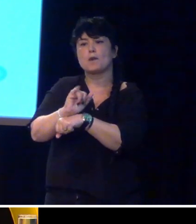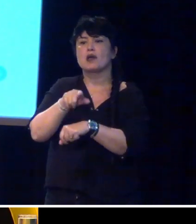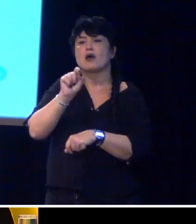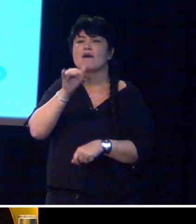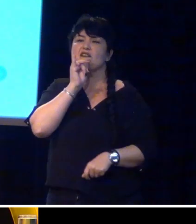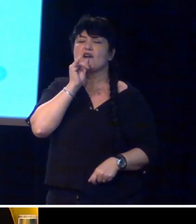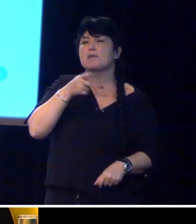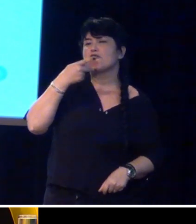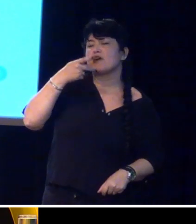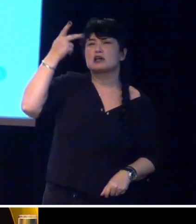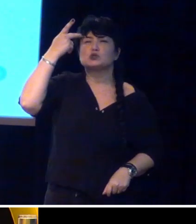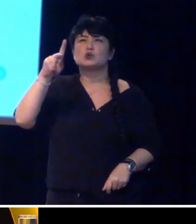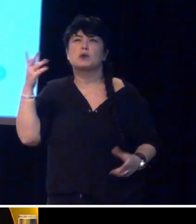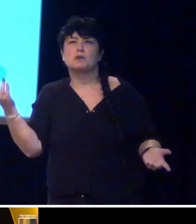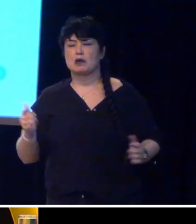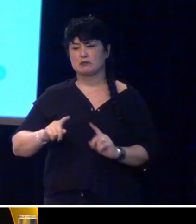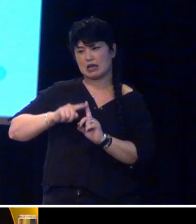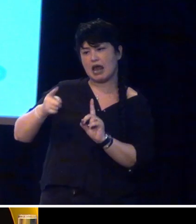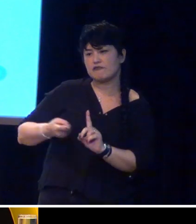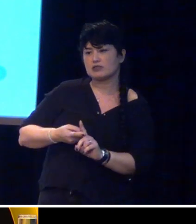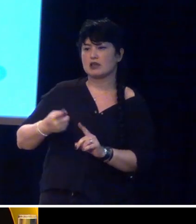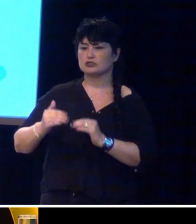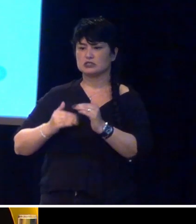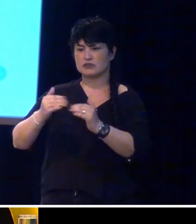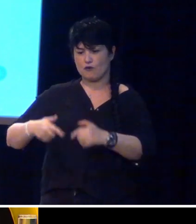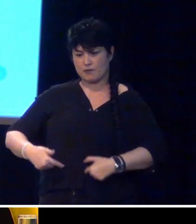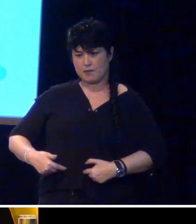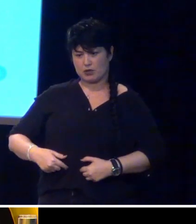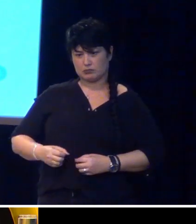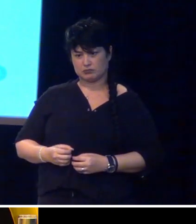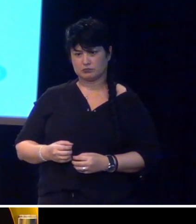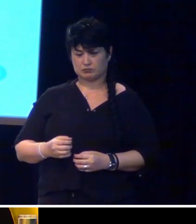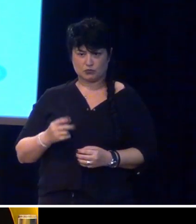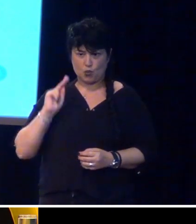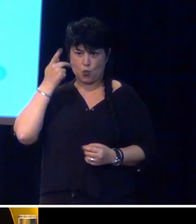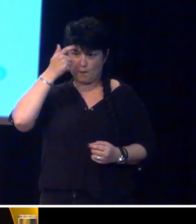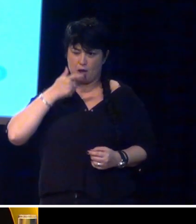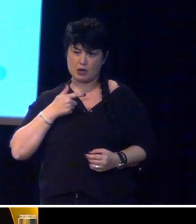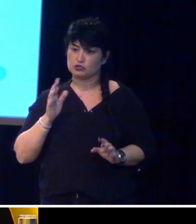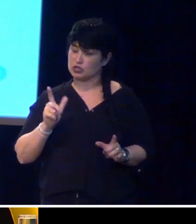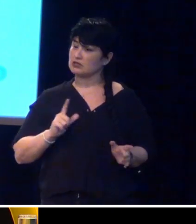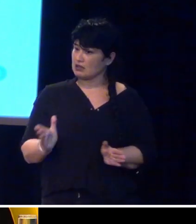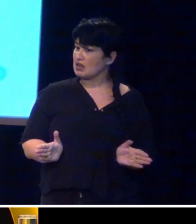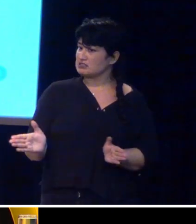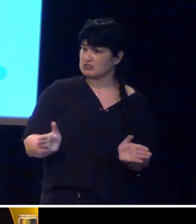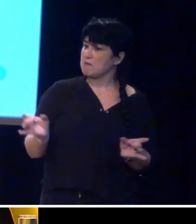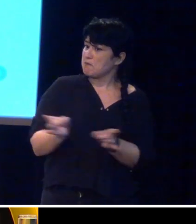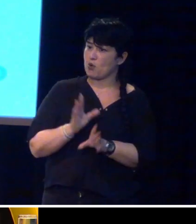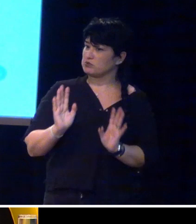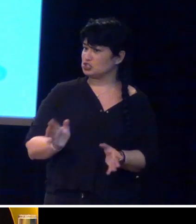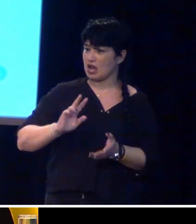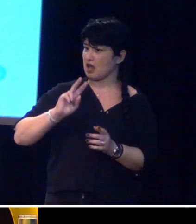para falar, por exemplo, sobre gravidez e desenvolvimento humano. Material já acessível em Libras, e aí